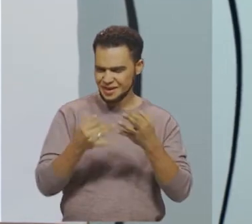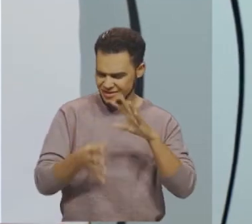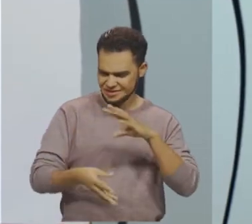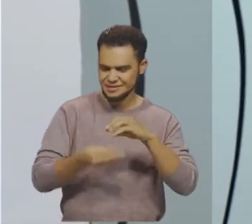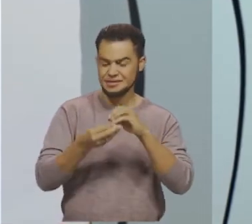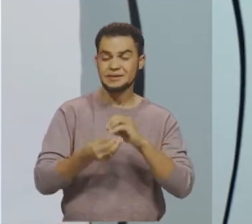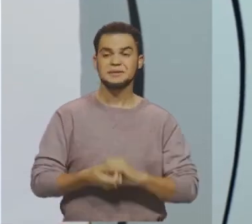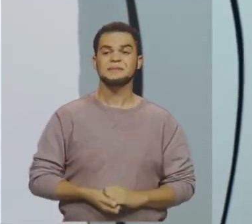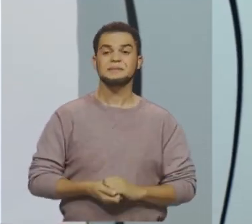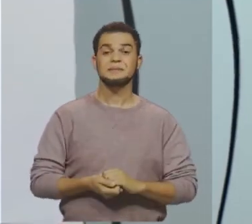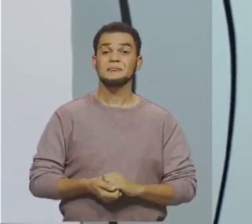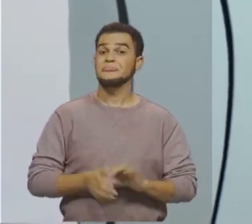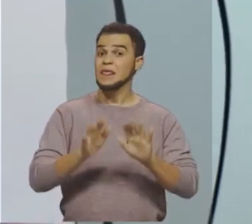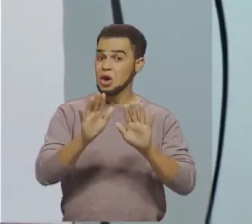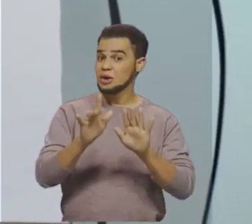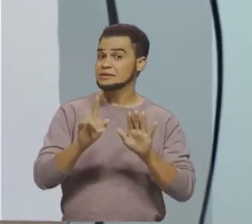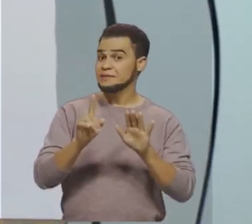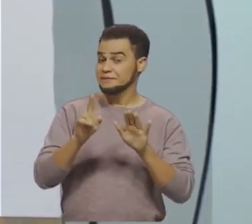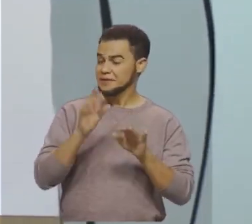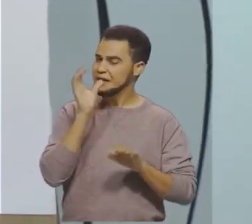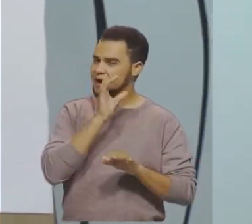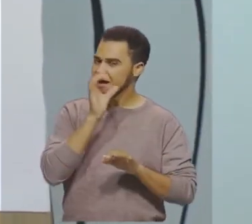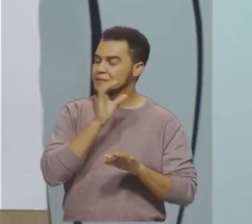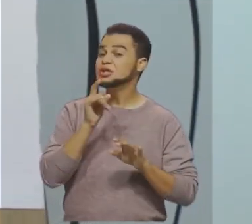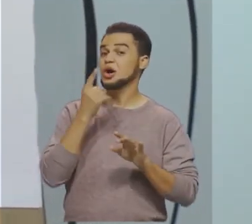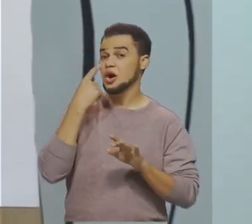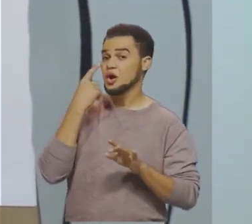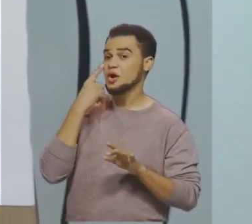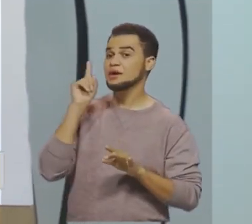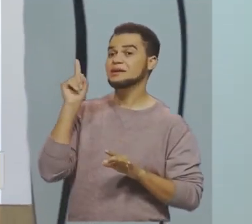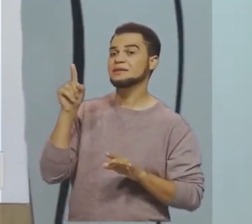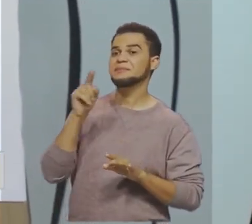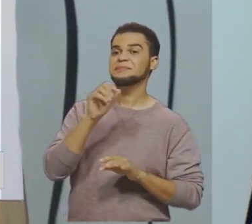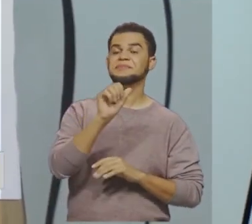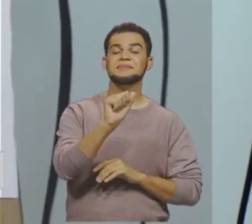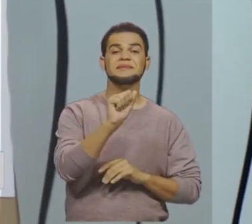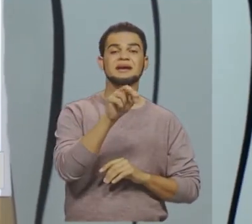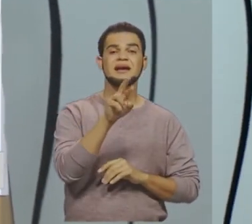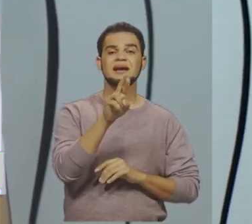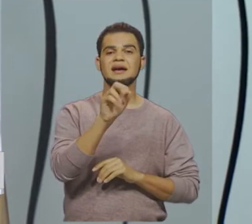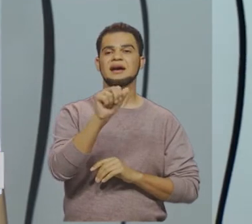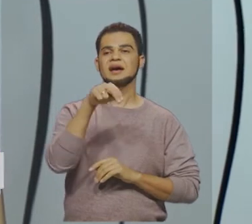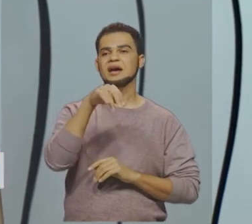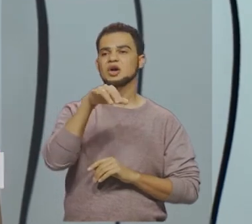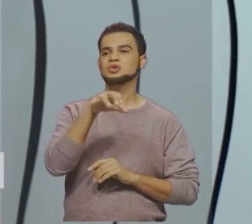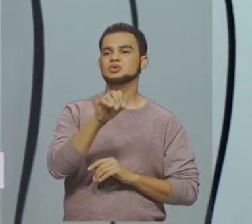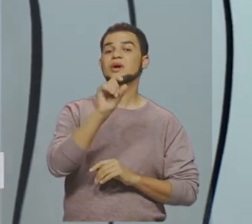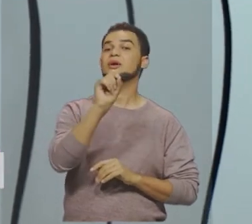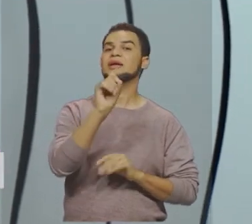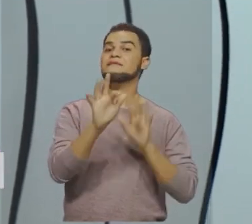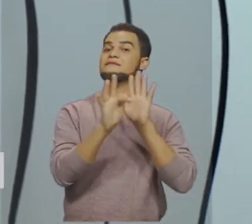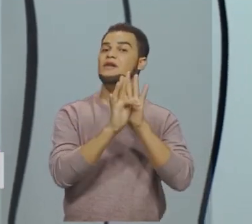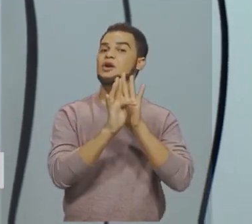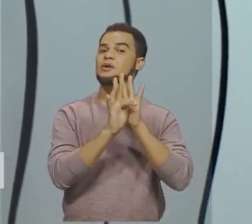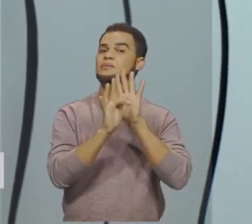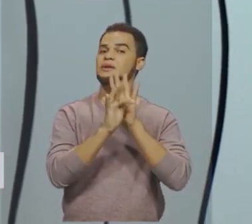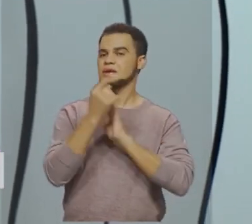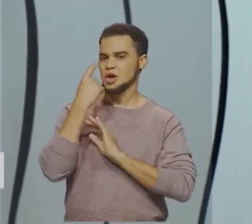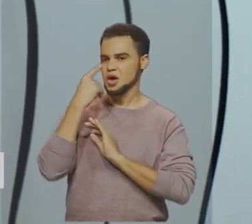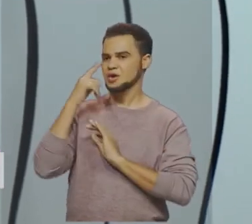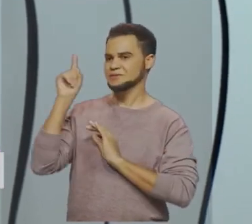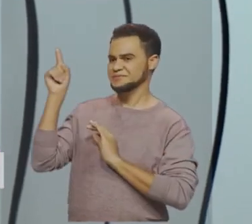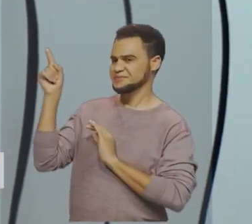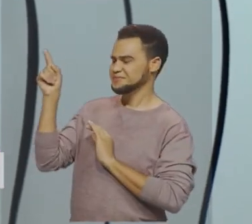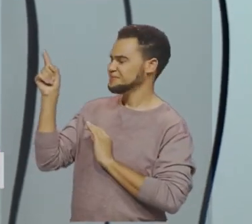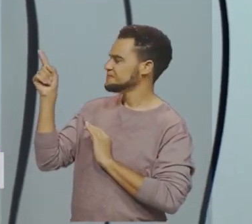é a própria fórmula, tá? Já falei isso aqui outras vezes. O que é arranjo? Arranjo NP... vai ficar n